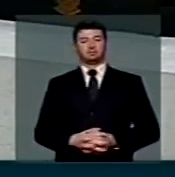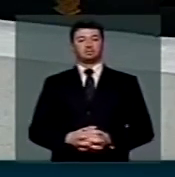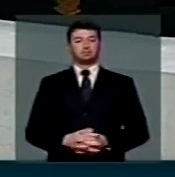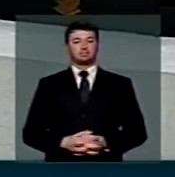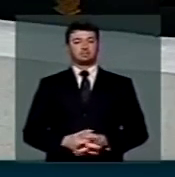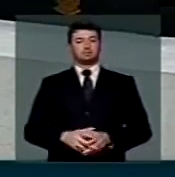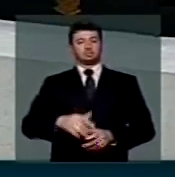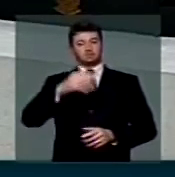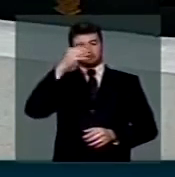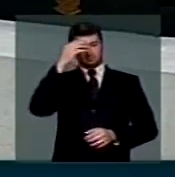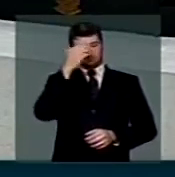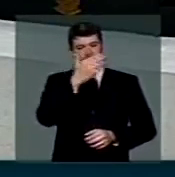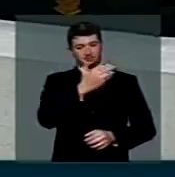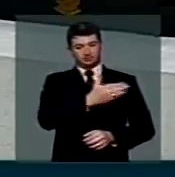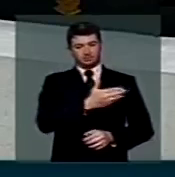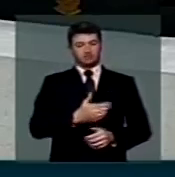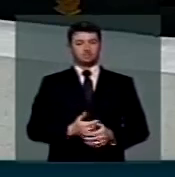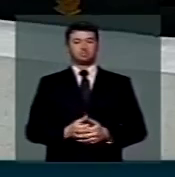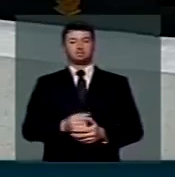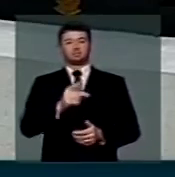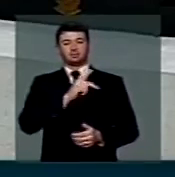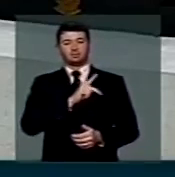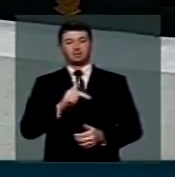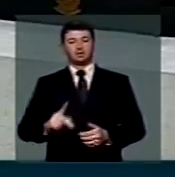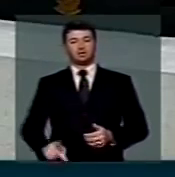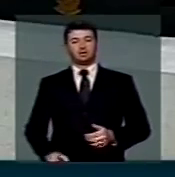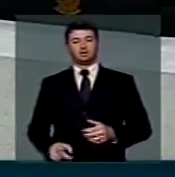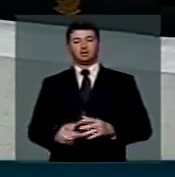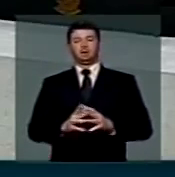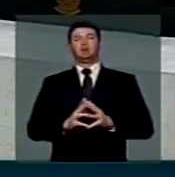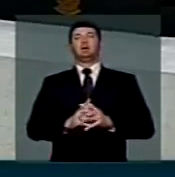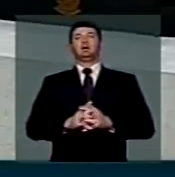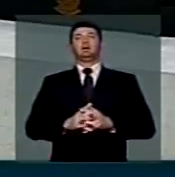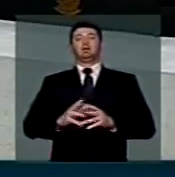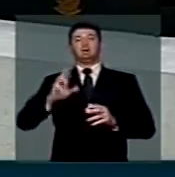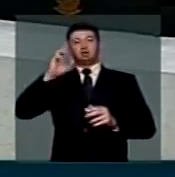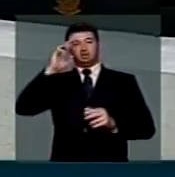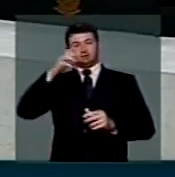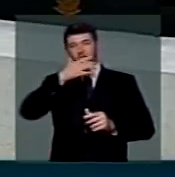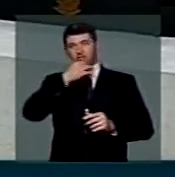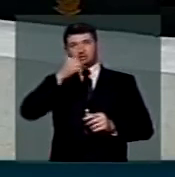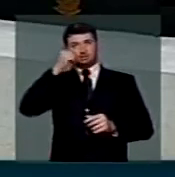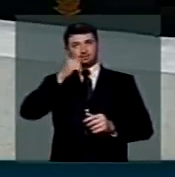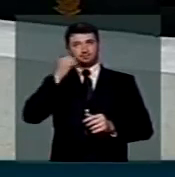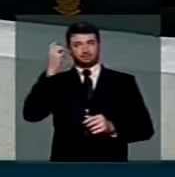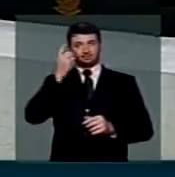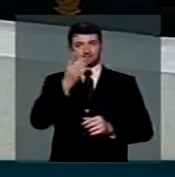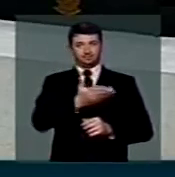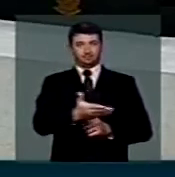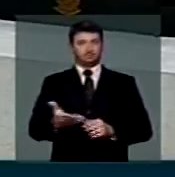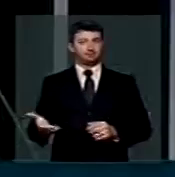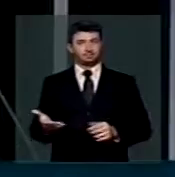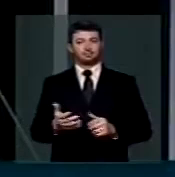Muito obrigado, senhor presidente, senhores deputados, senhoras deputadas.